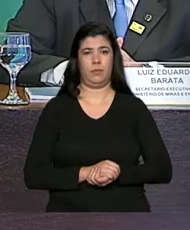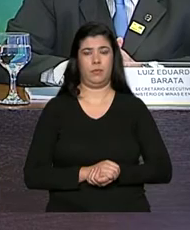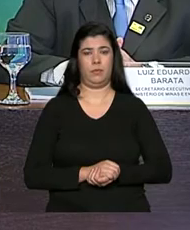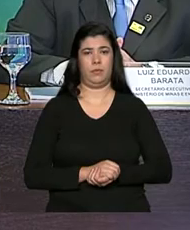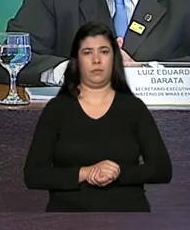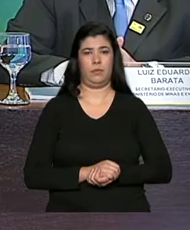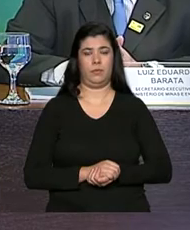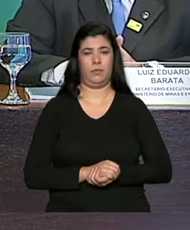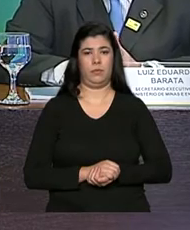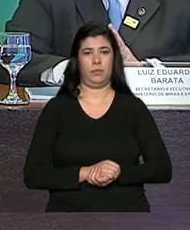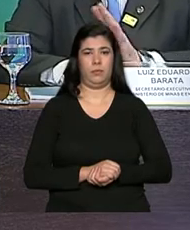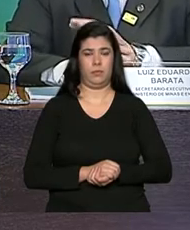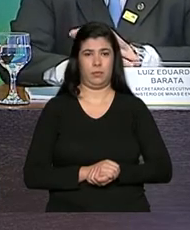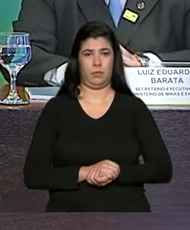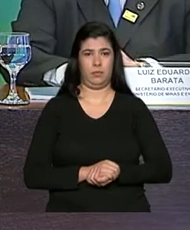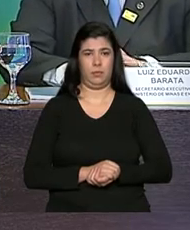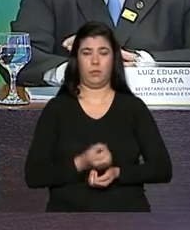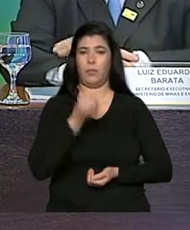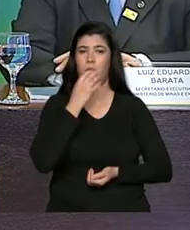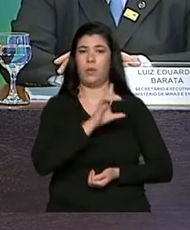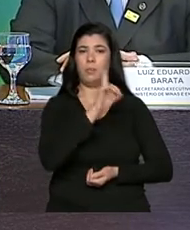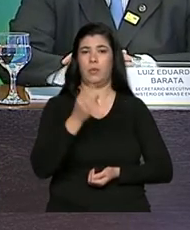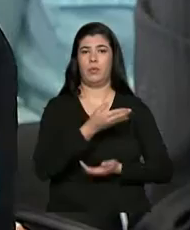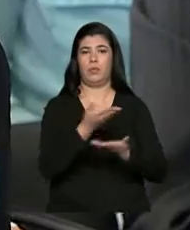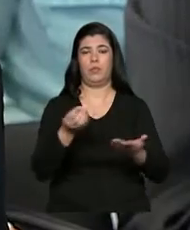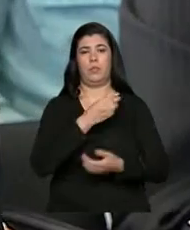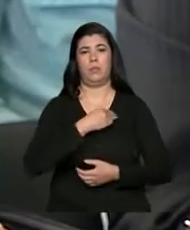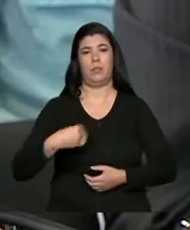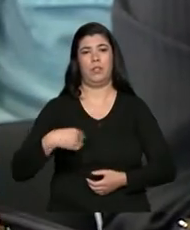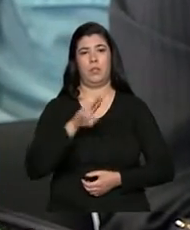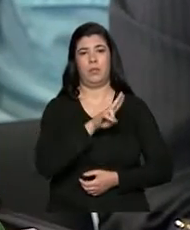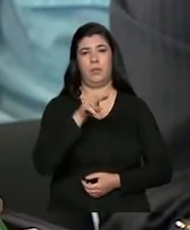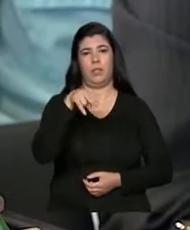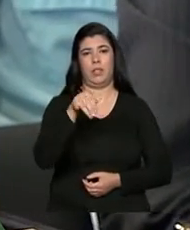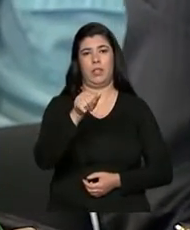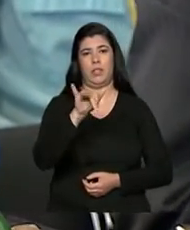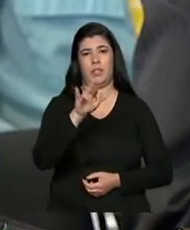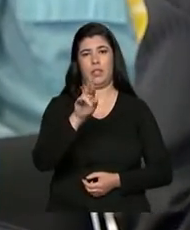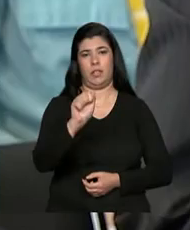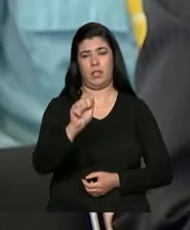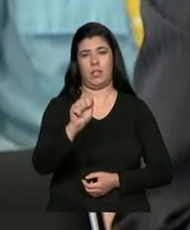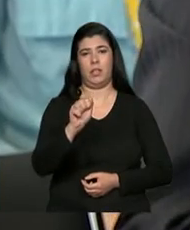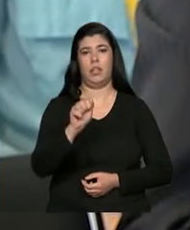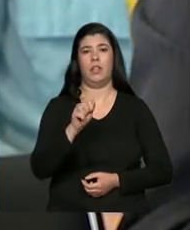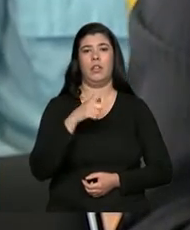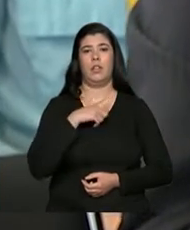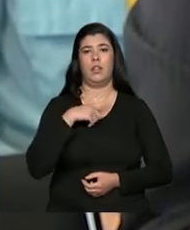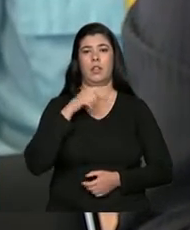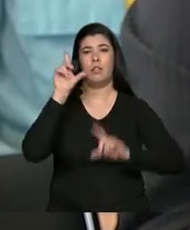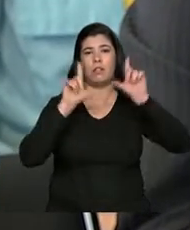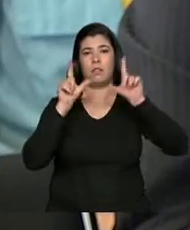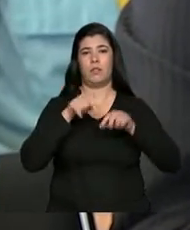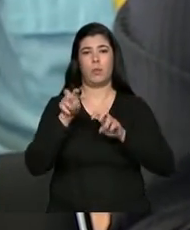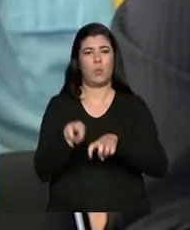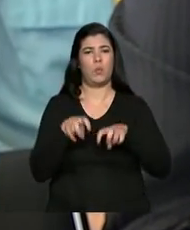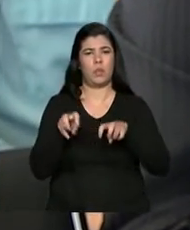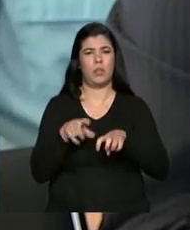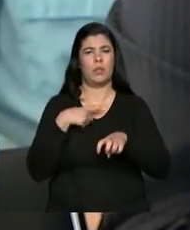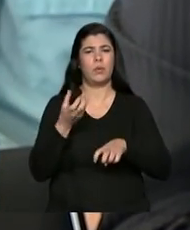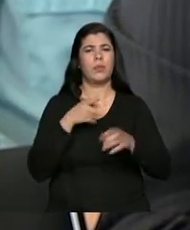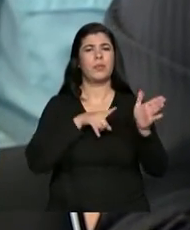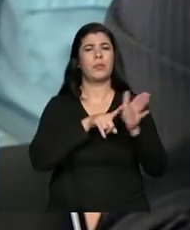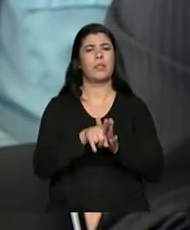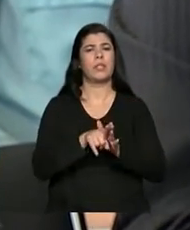alô pronto bom dia ministro só na ilha do canal rural queria questionar se esses investimentos